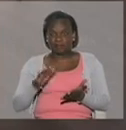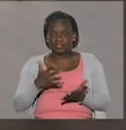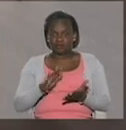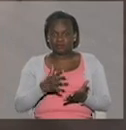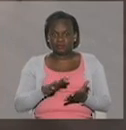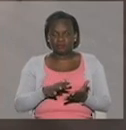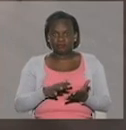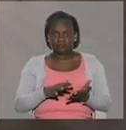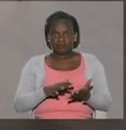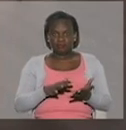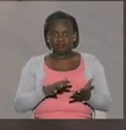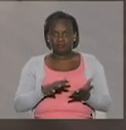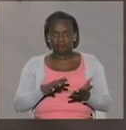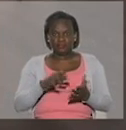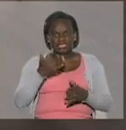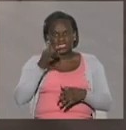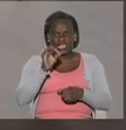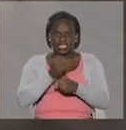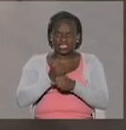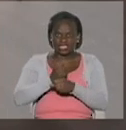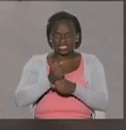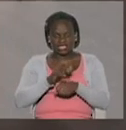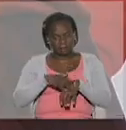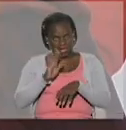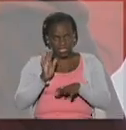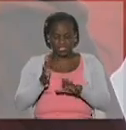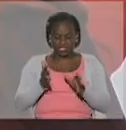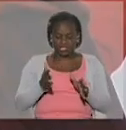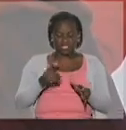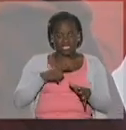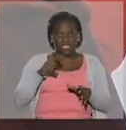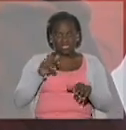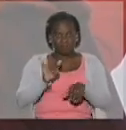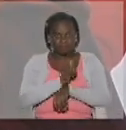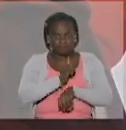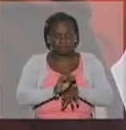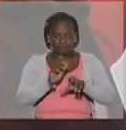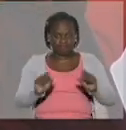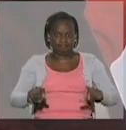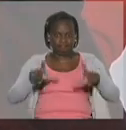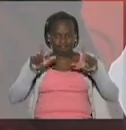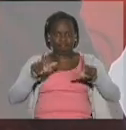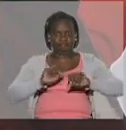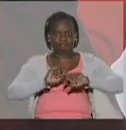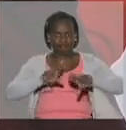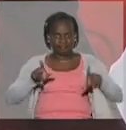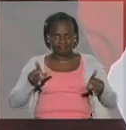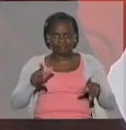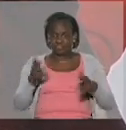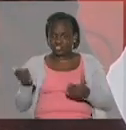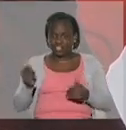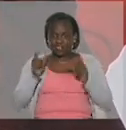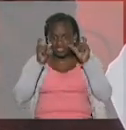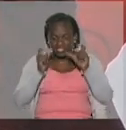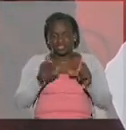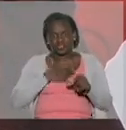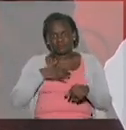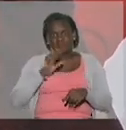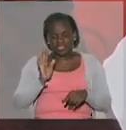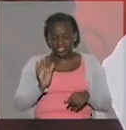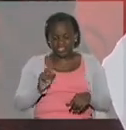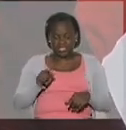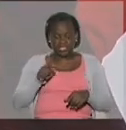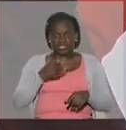tem aproximadamente mais de uma década, eles deram outro layout, ficou assim mais interessante para o público